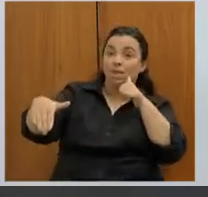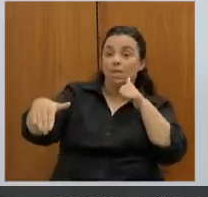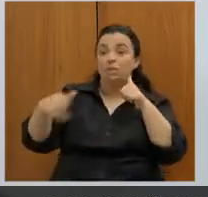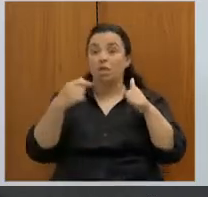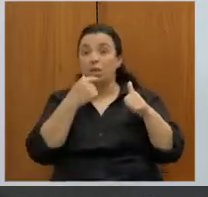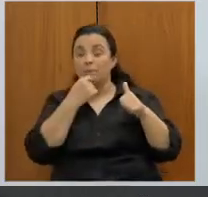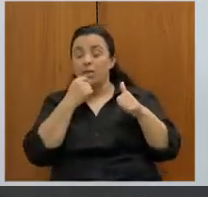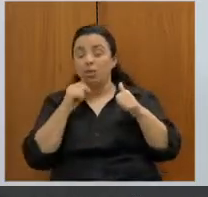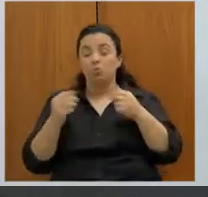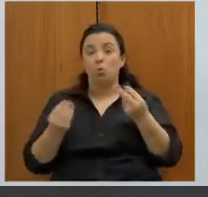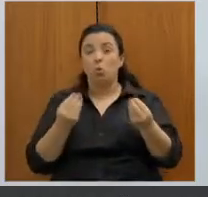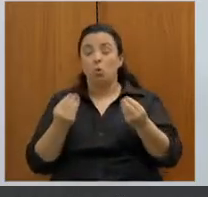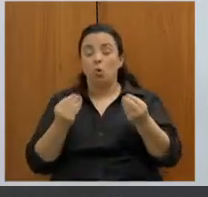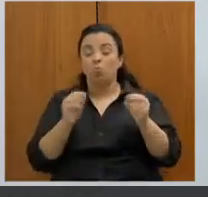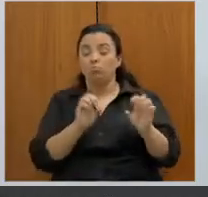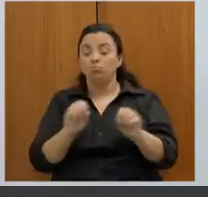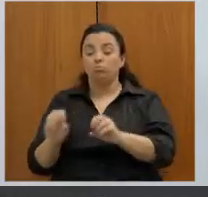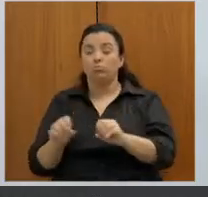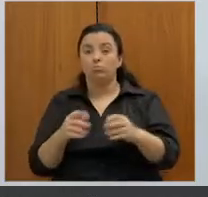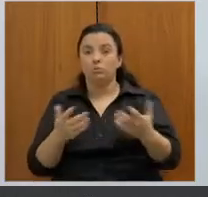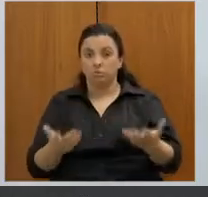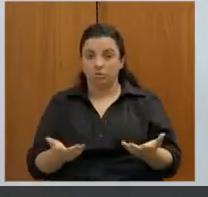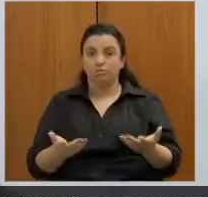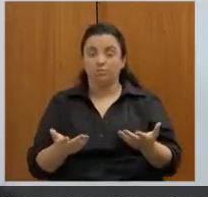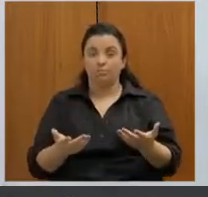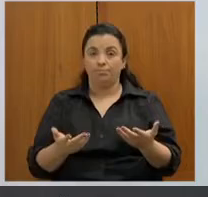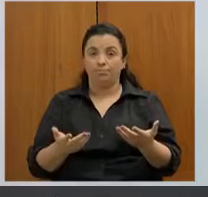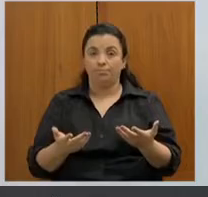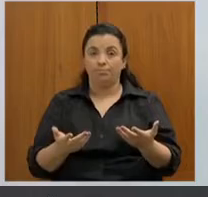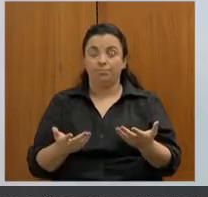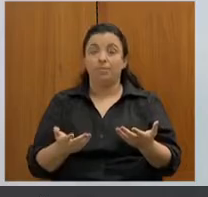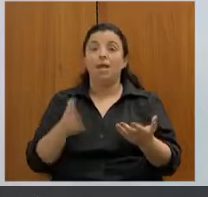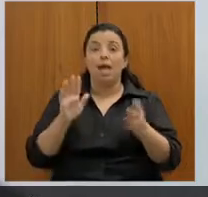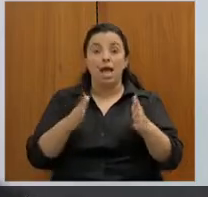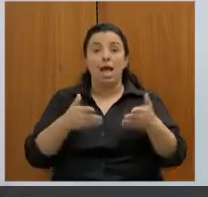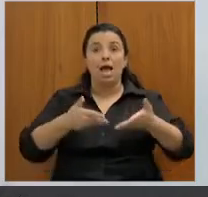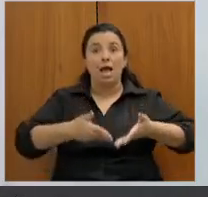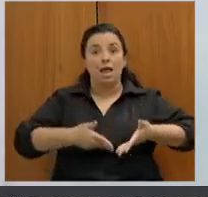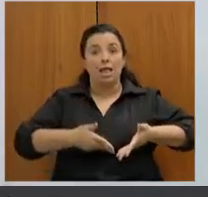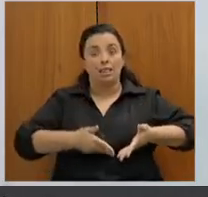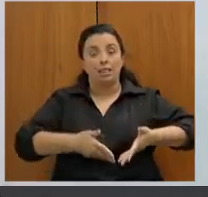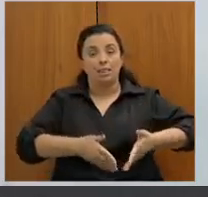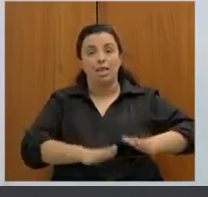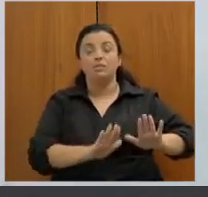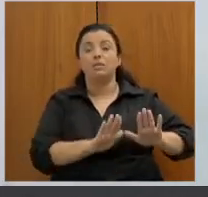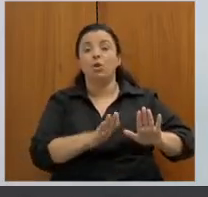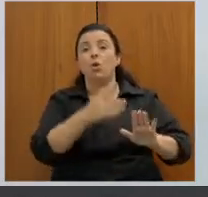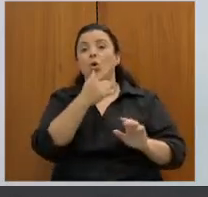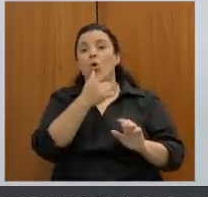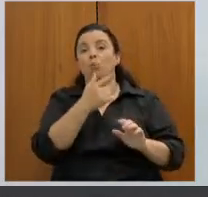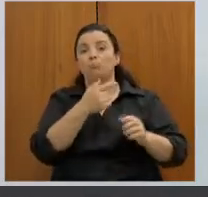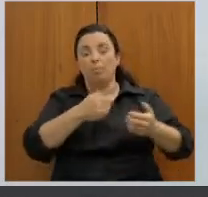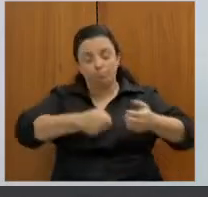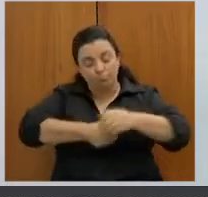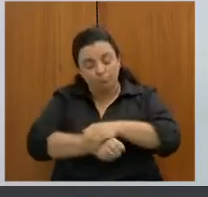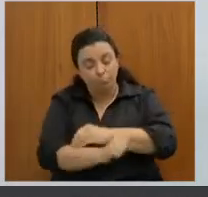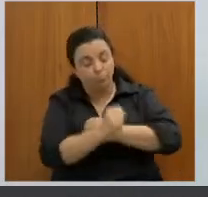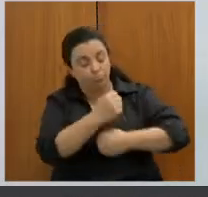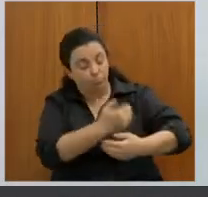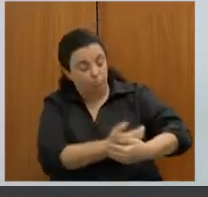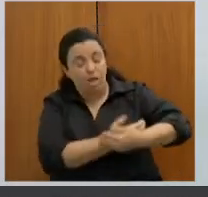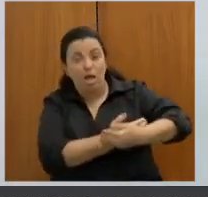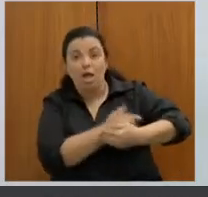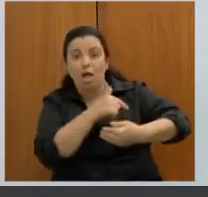é quando se nasce não é um menino eu tenho vou fazer agora dia Dezenove de agosto